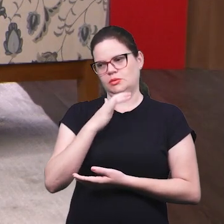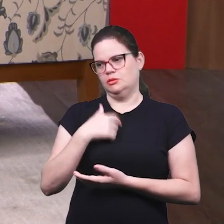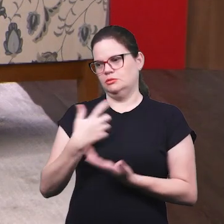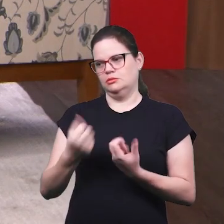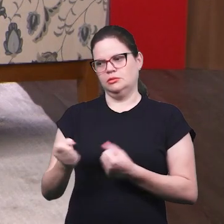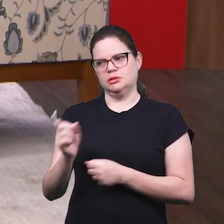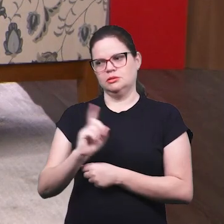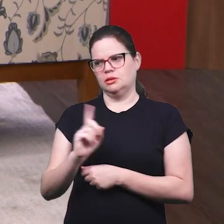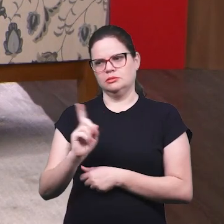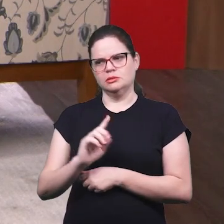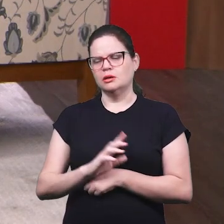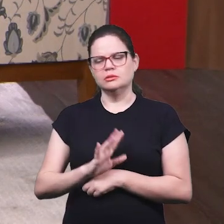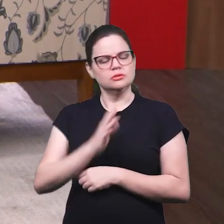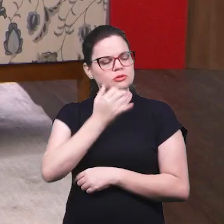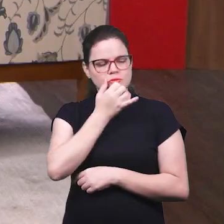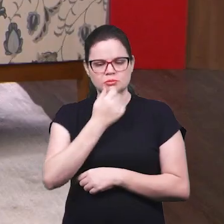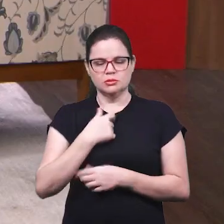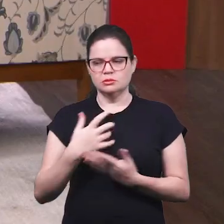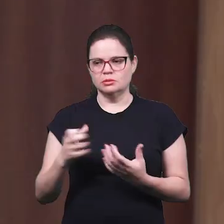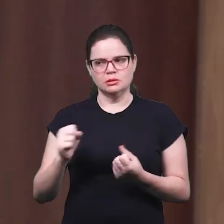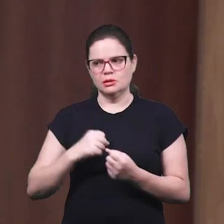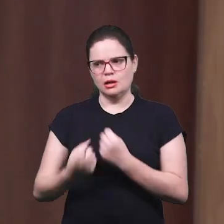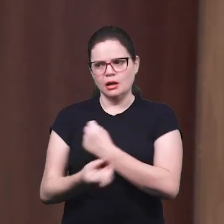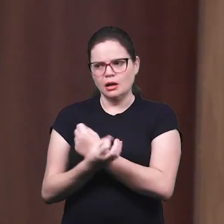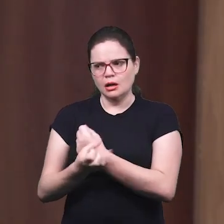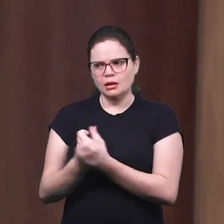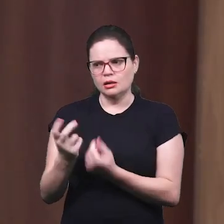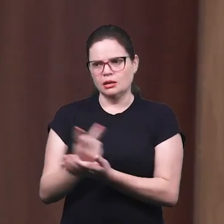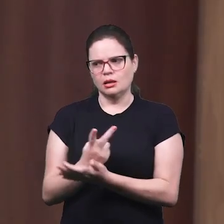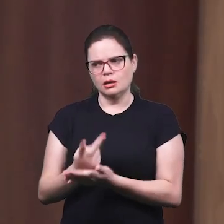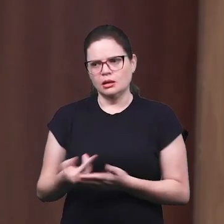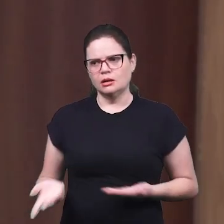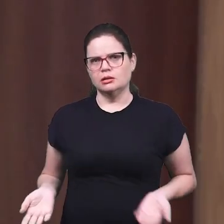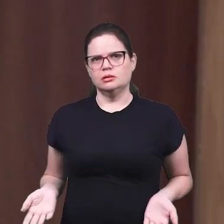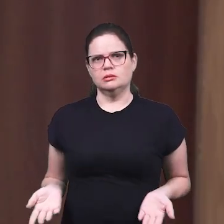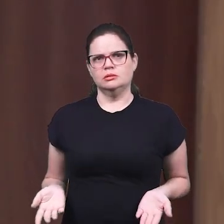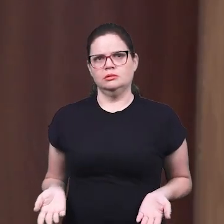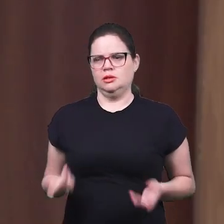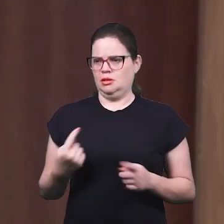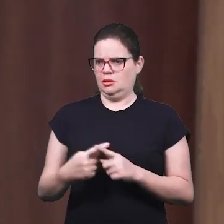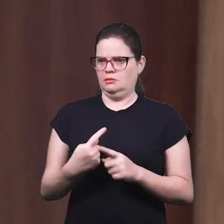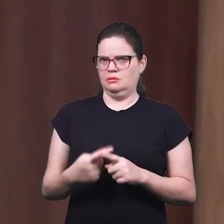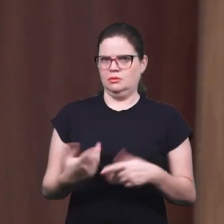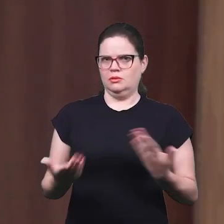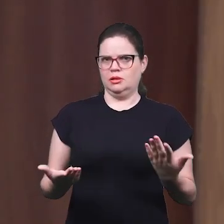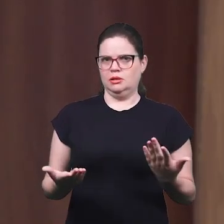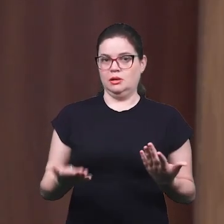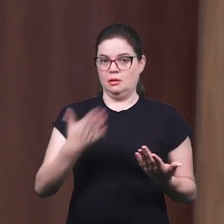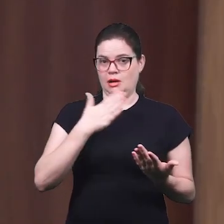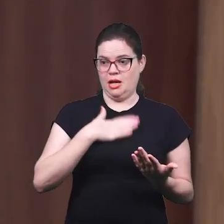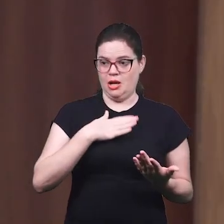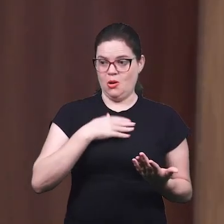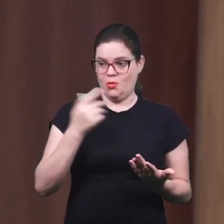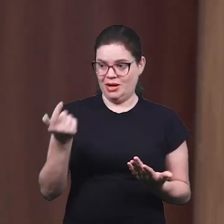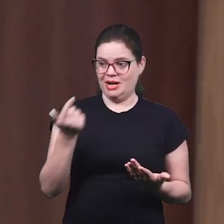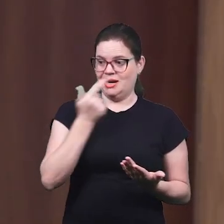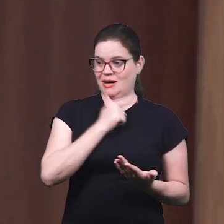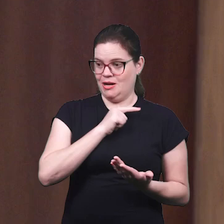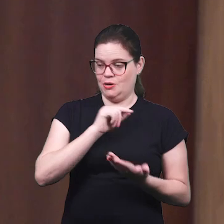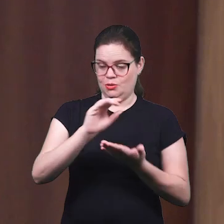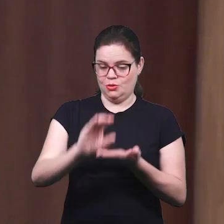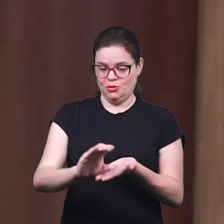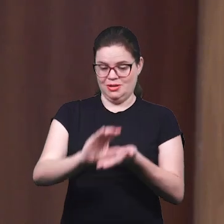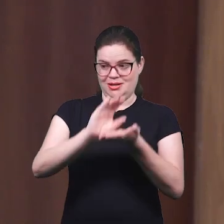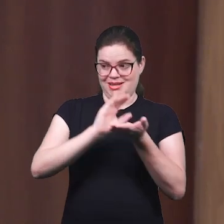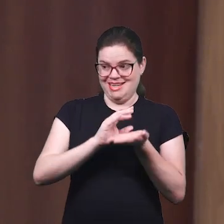eu não aceito, não posso aceitar isso. Mas por que, meu filho? Não, porque essa comissão é se o anúncio fosse lá. Eu não